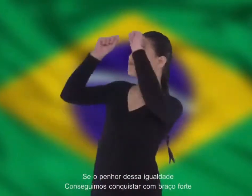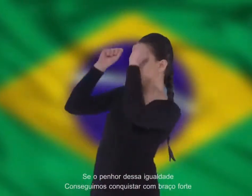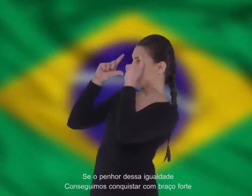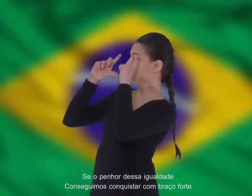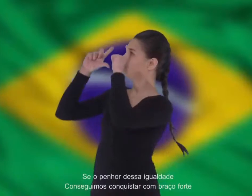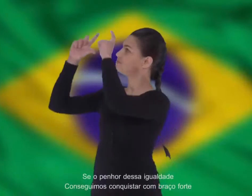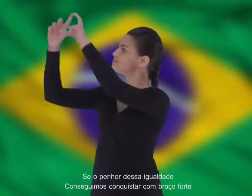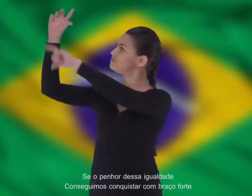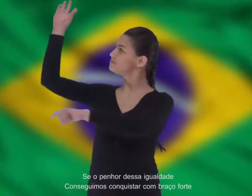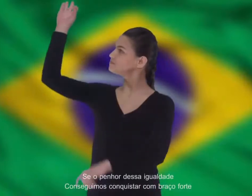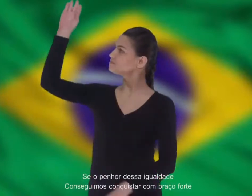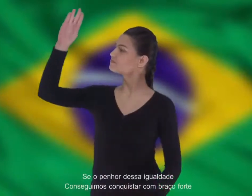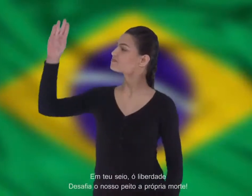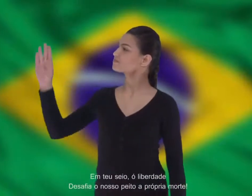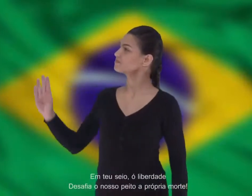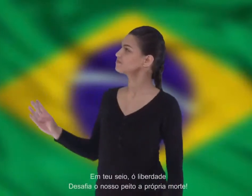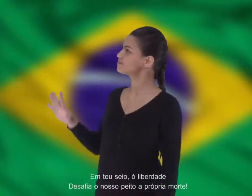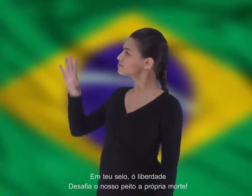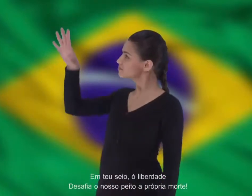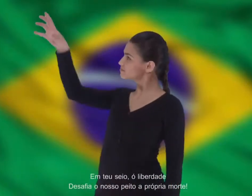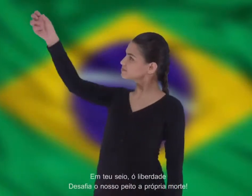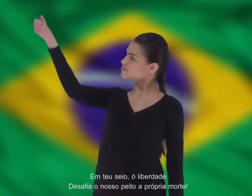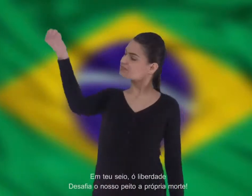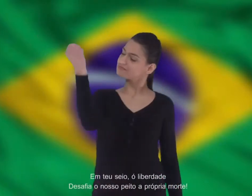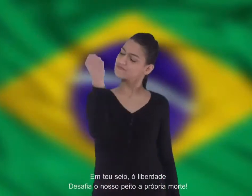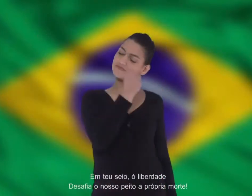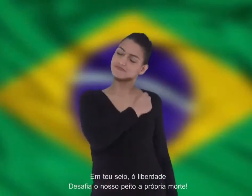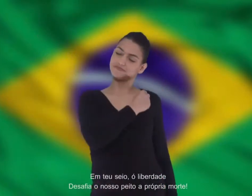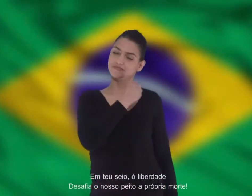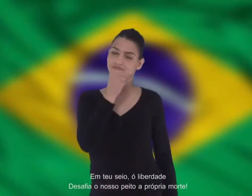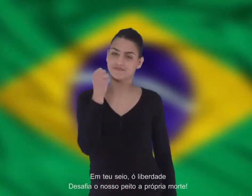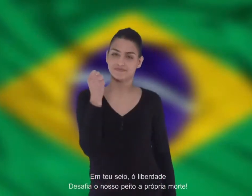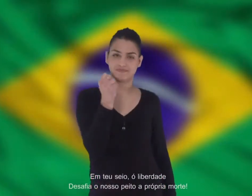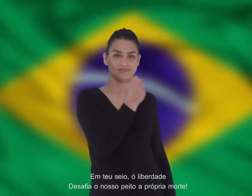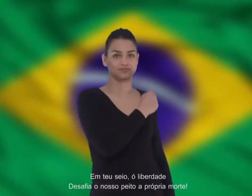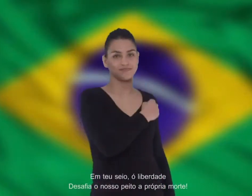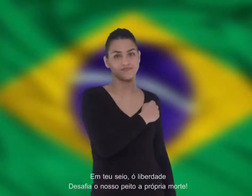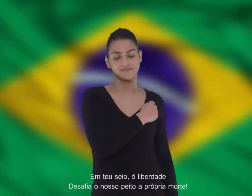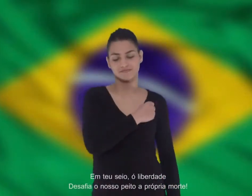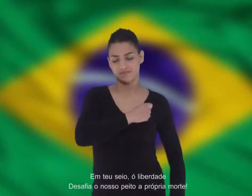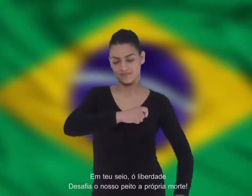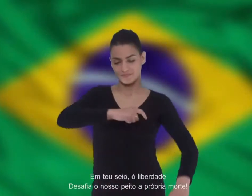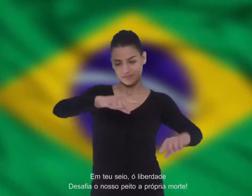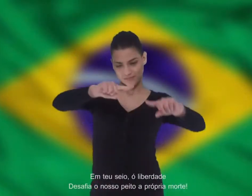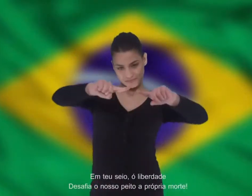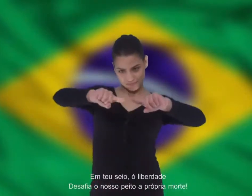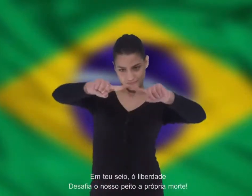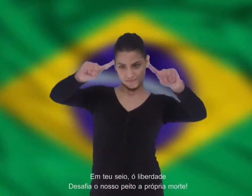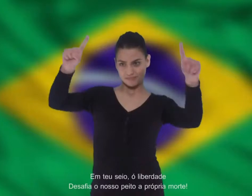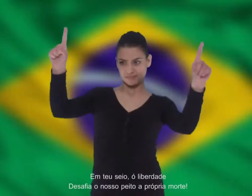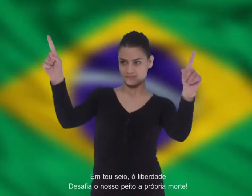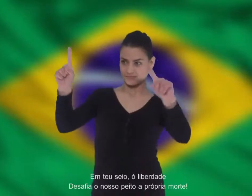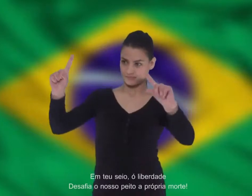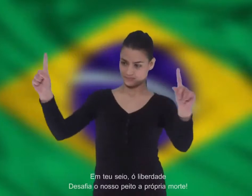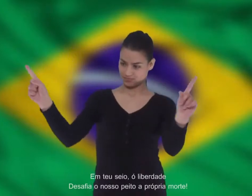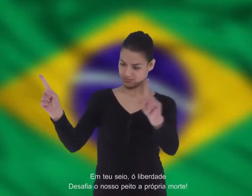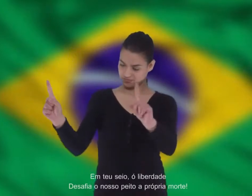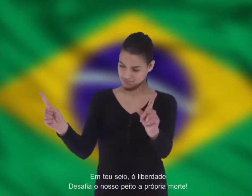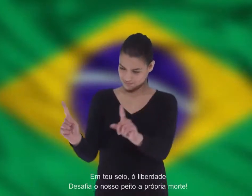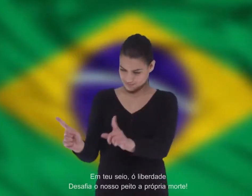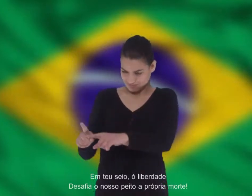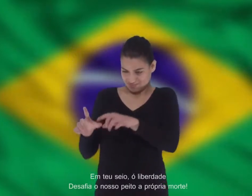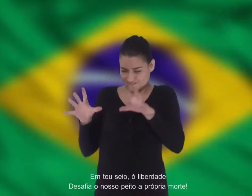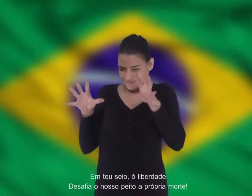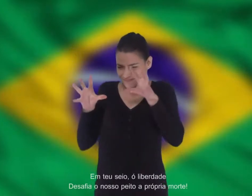com braço forte. Em teu seio, a liberdade desafia o nosso peito